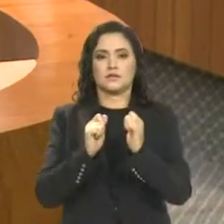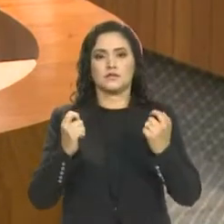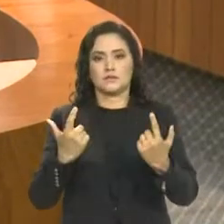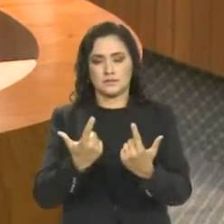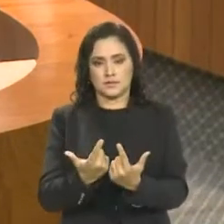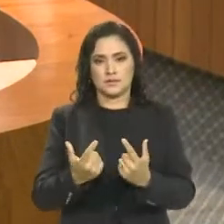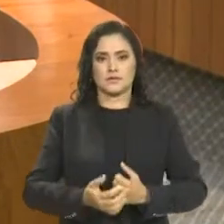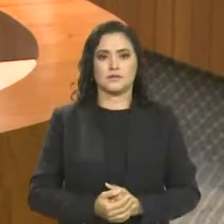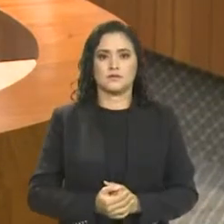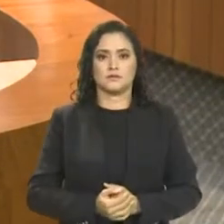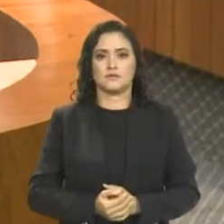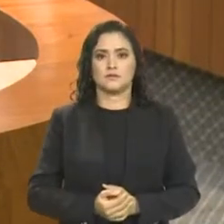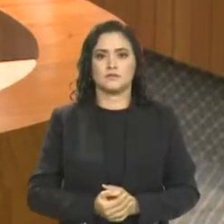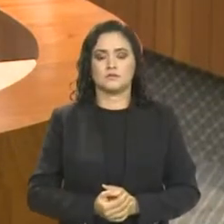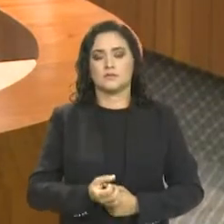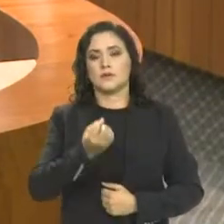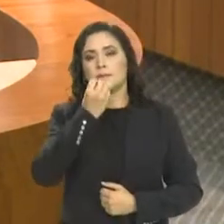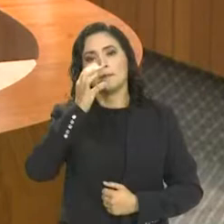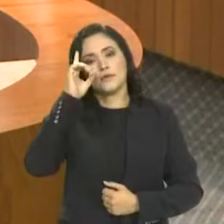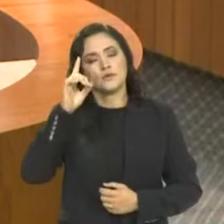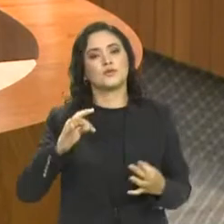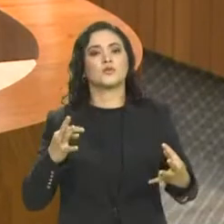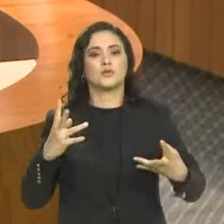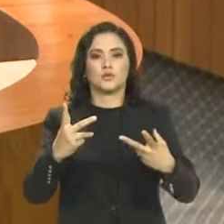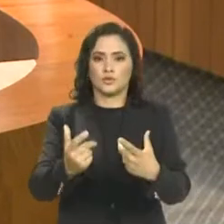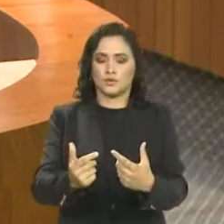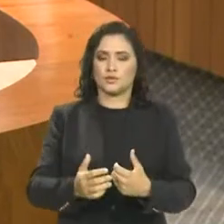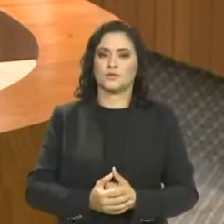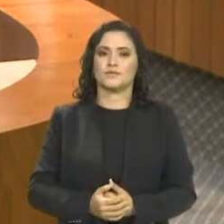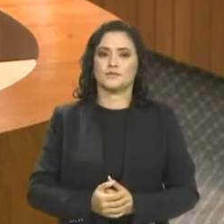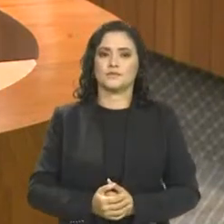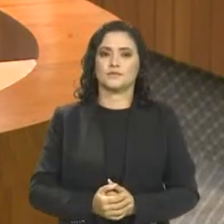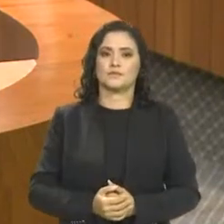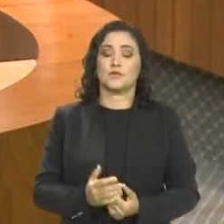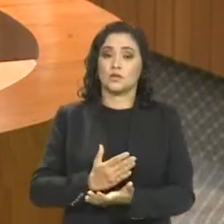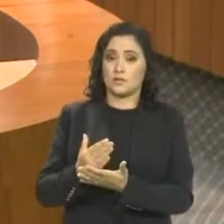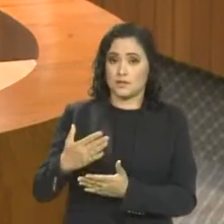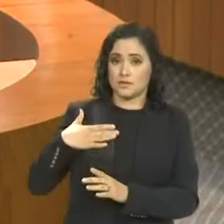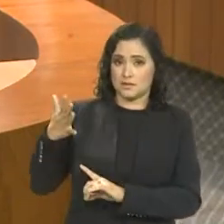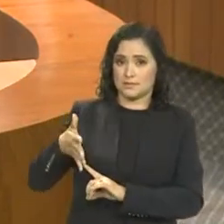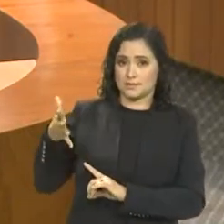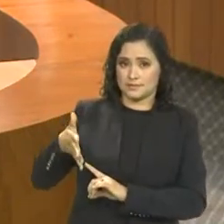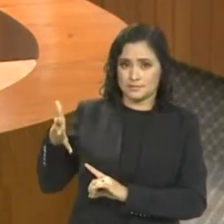TV Assembleia, nosso mais cordial bom dia. Quero iniciar o meu pronunciamento